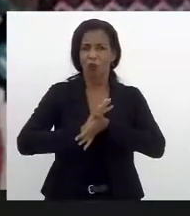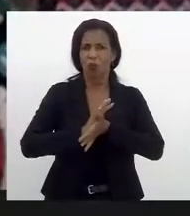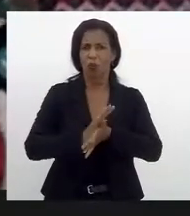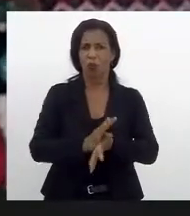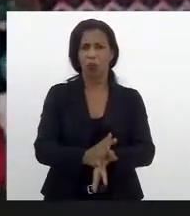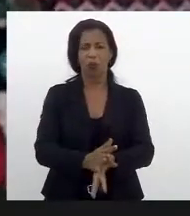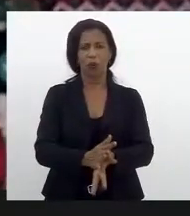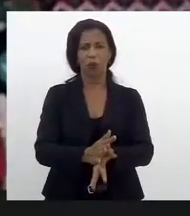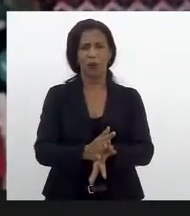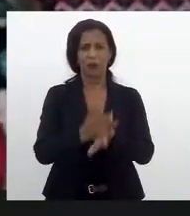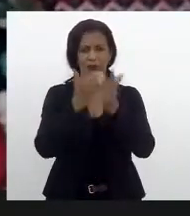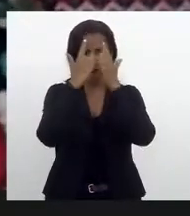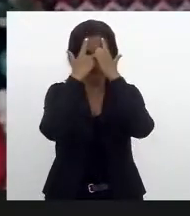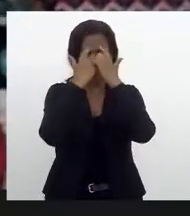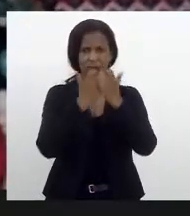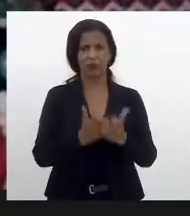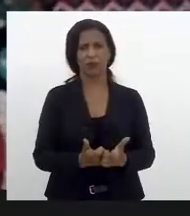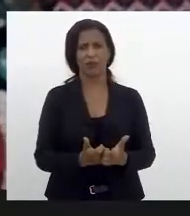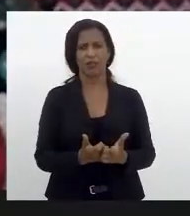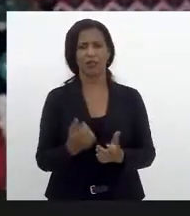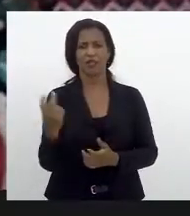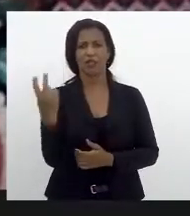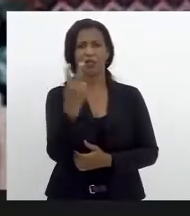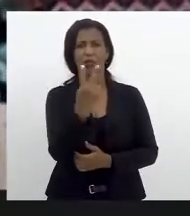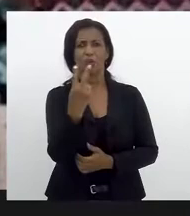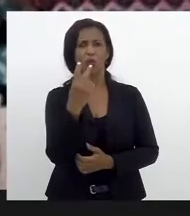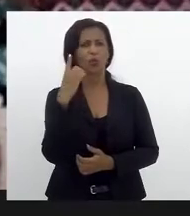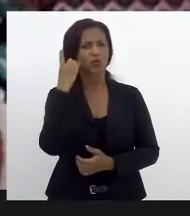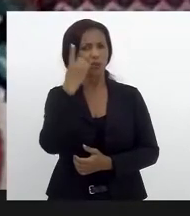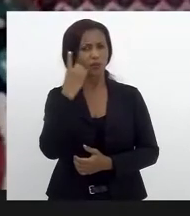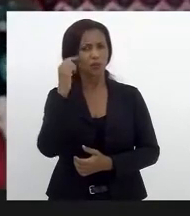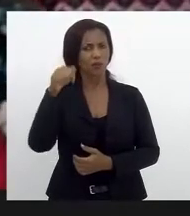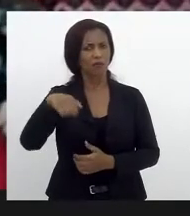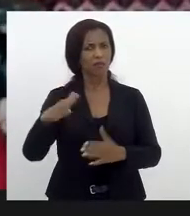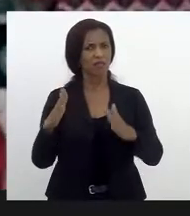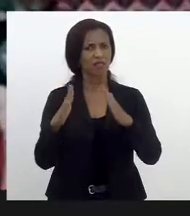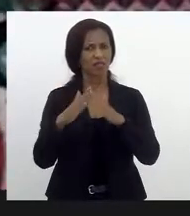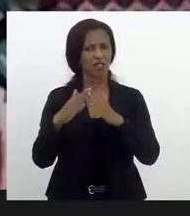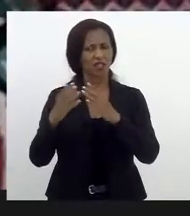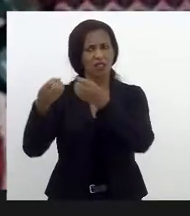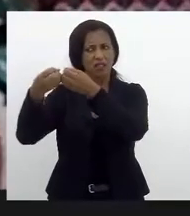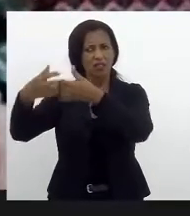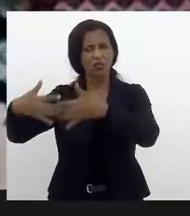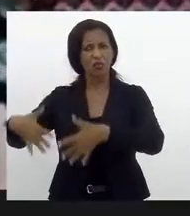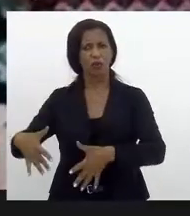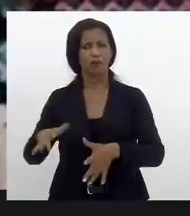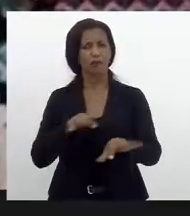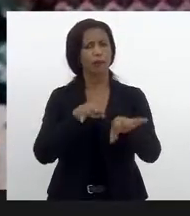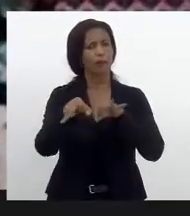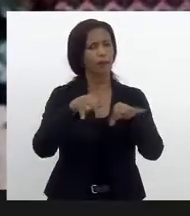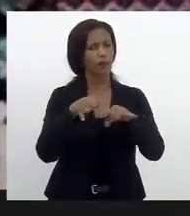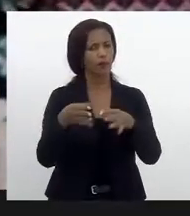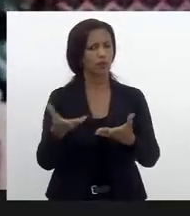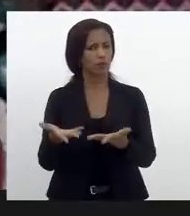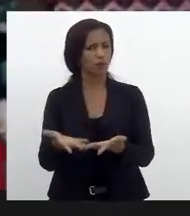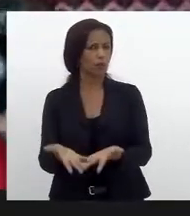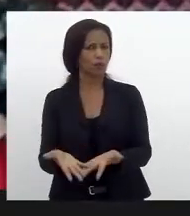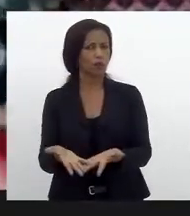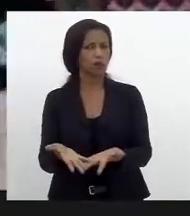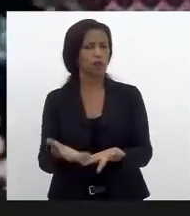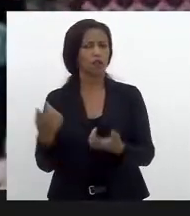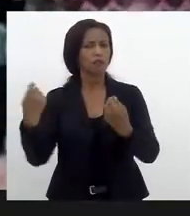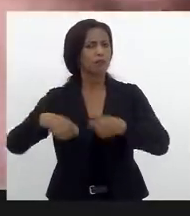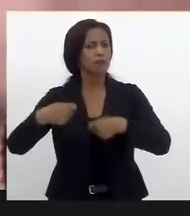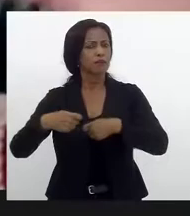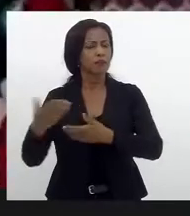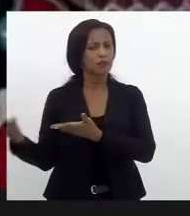crueldade. Então, termos, né, dois deputados dessa casa que descaracterizam um projeto como esse, a gente